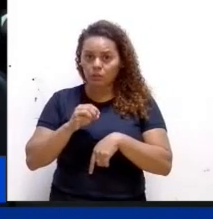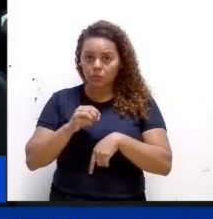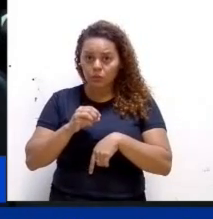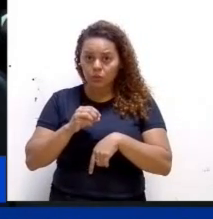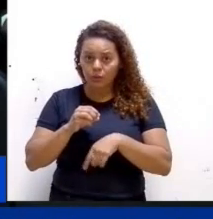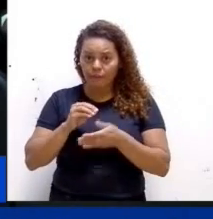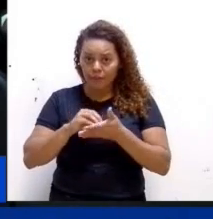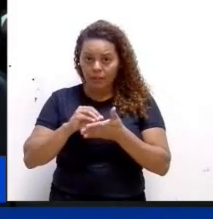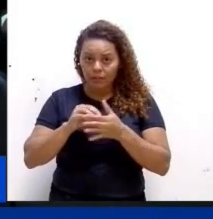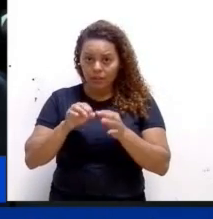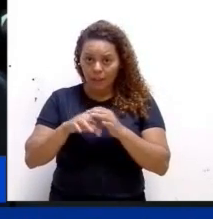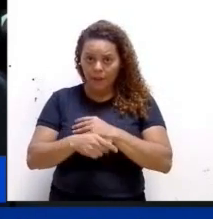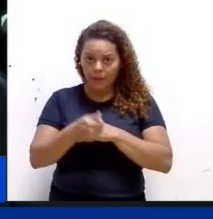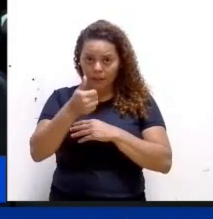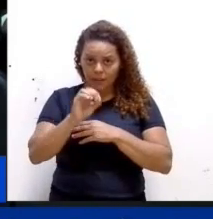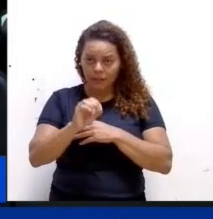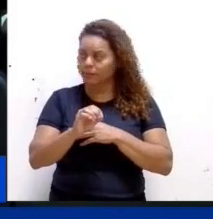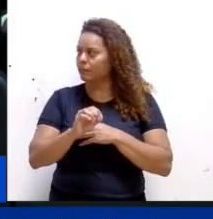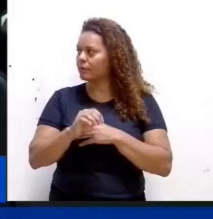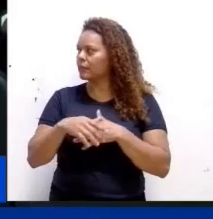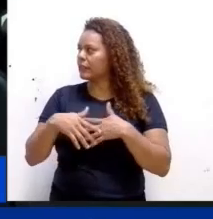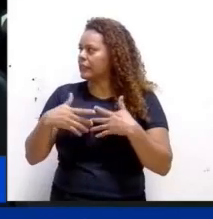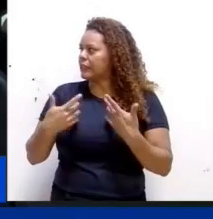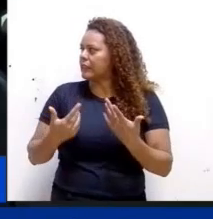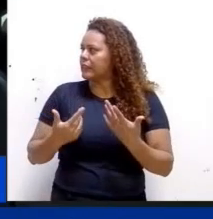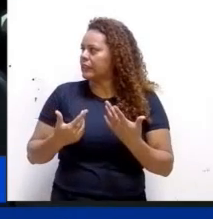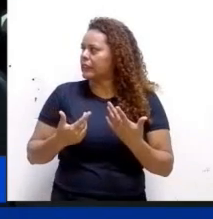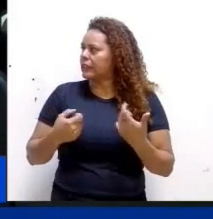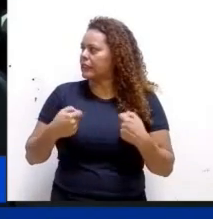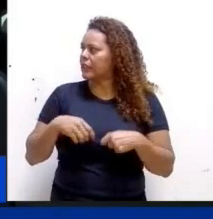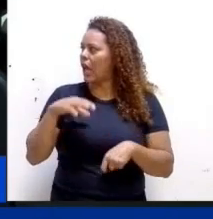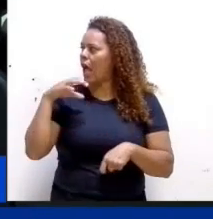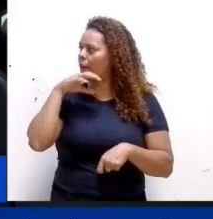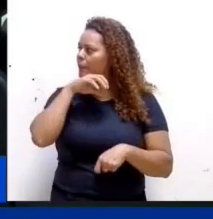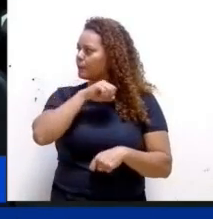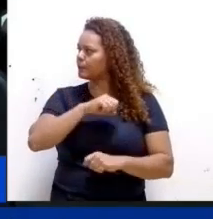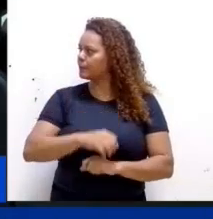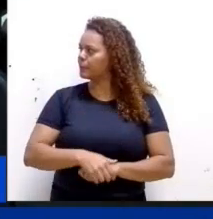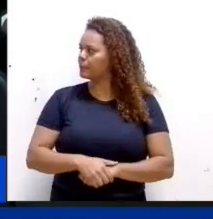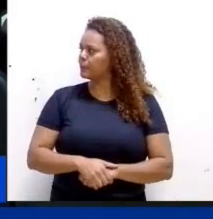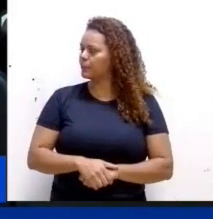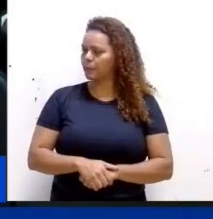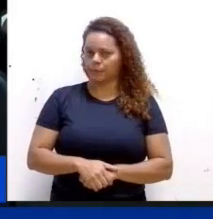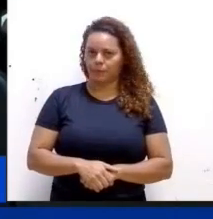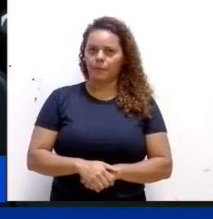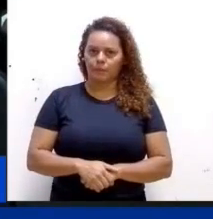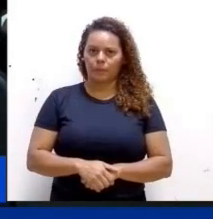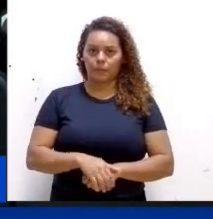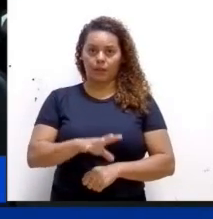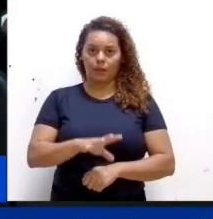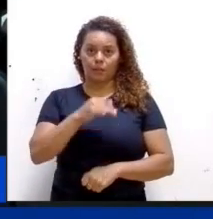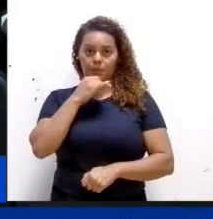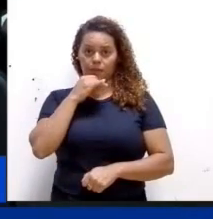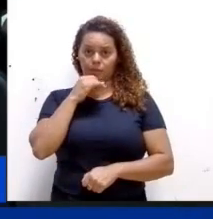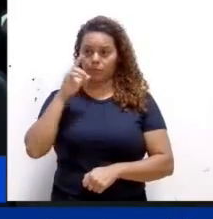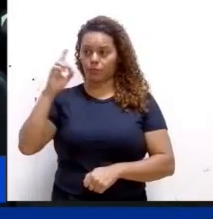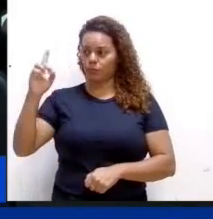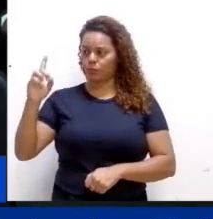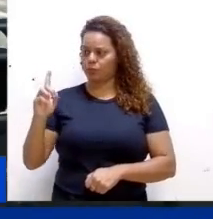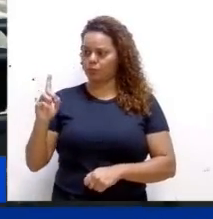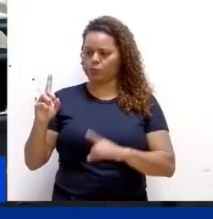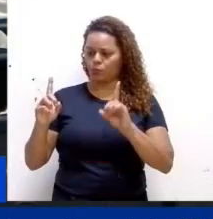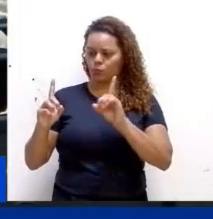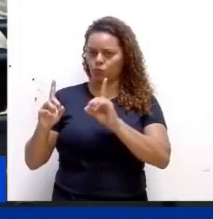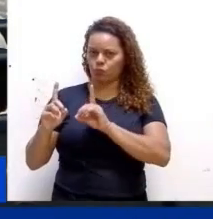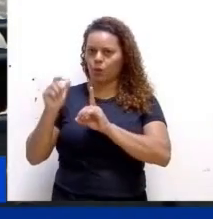só? Meu Deus, eu tenho que correr. Então, olha só. A união estável, certo?